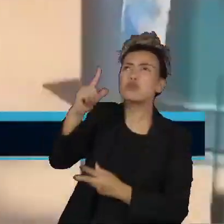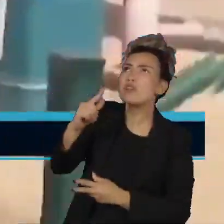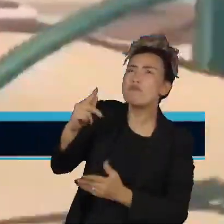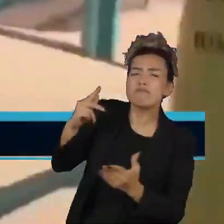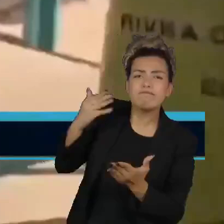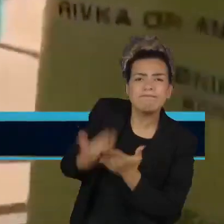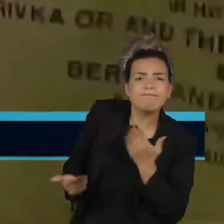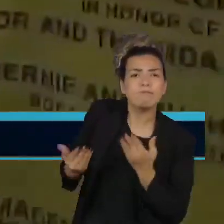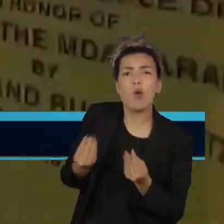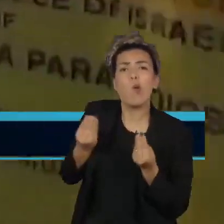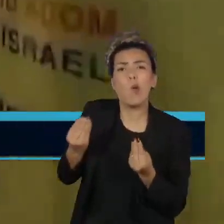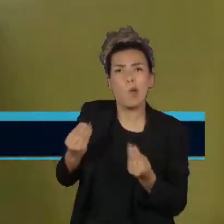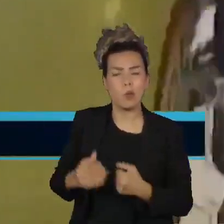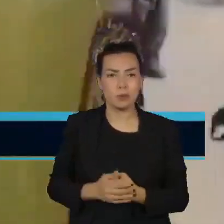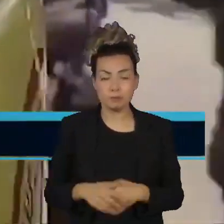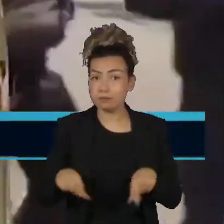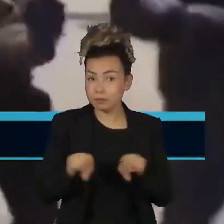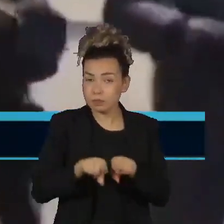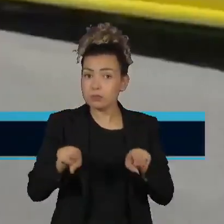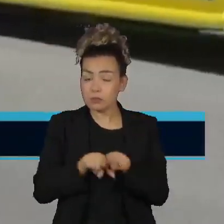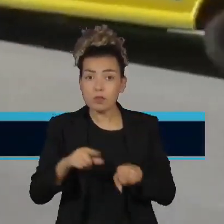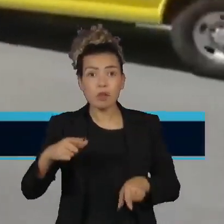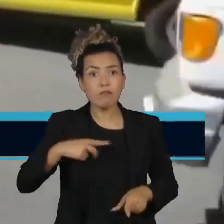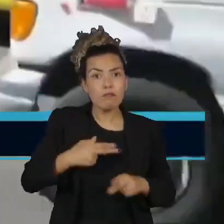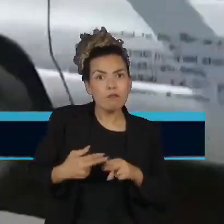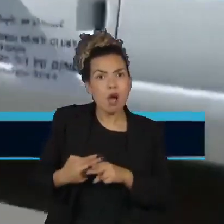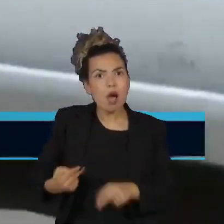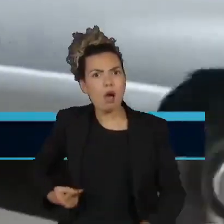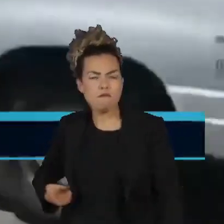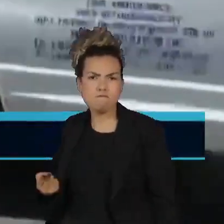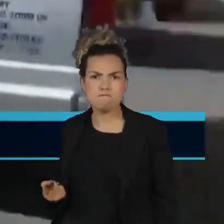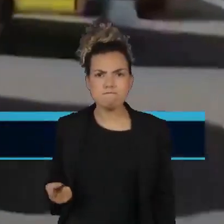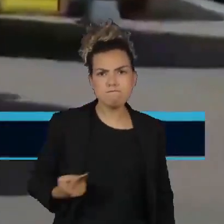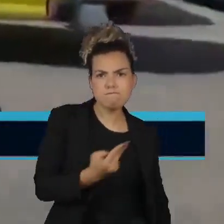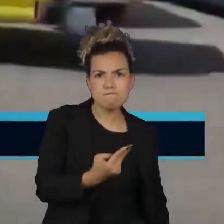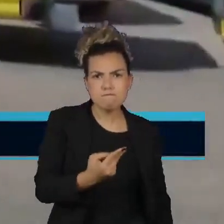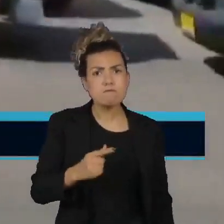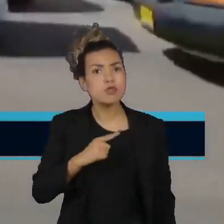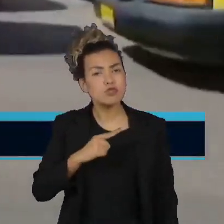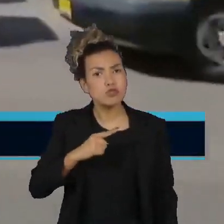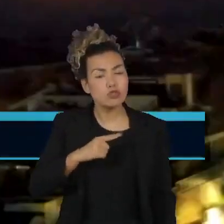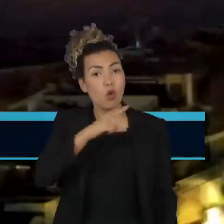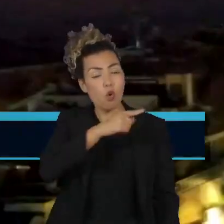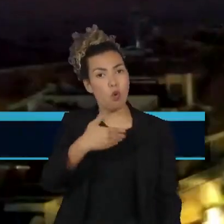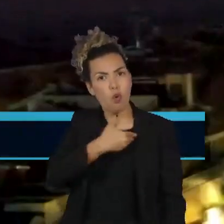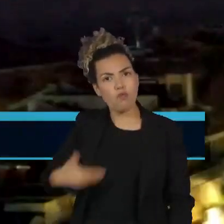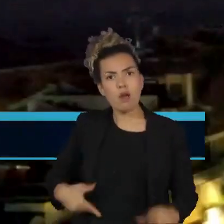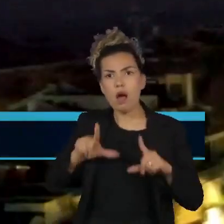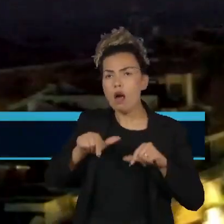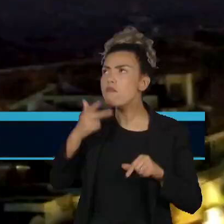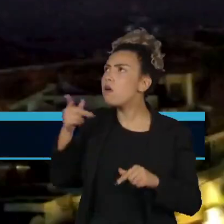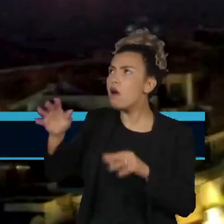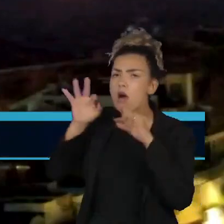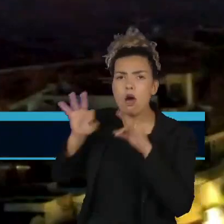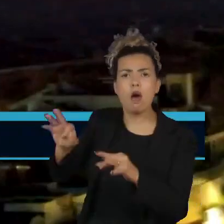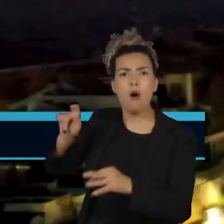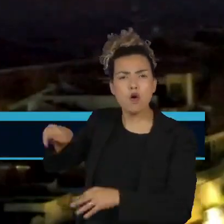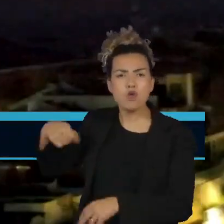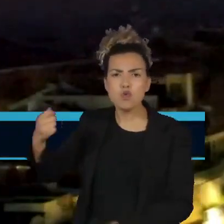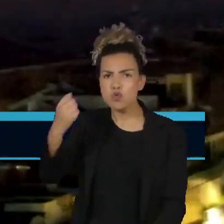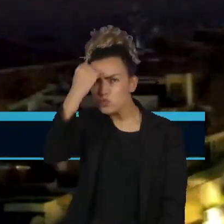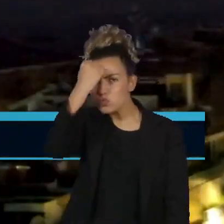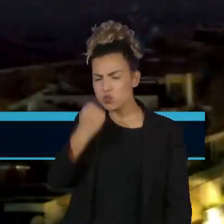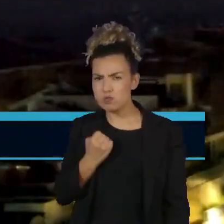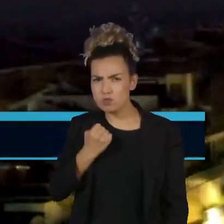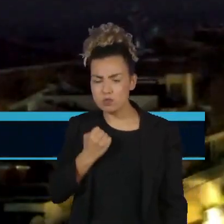de um ataque à faca. O governo israelense disse que foi um atentado terrorista. E no sul, o Hamas